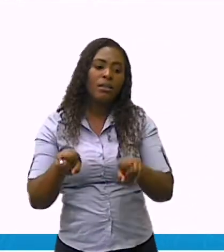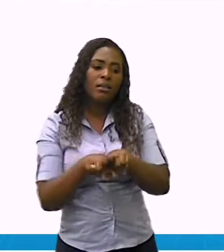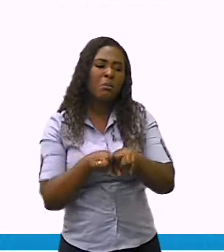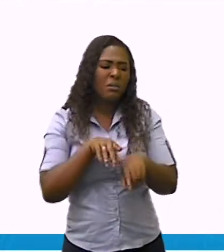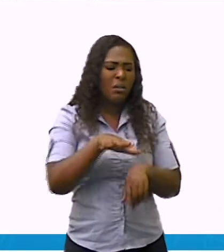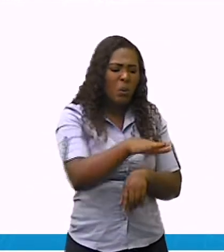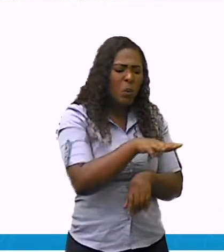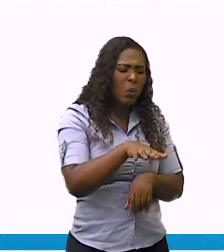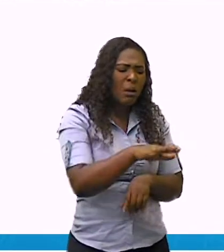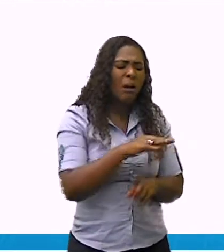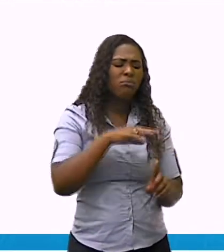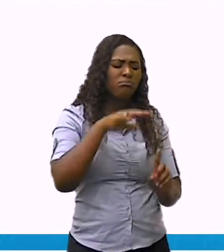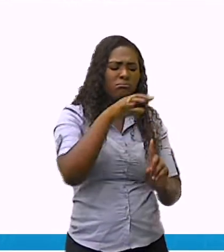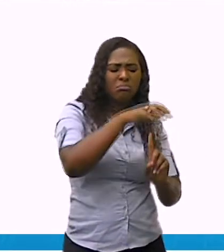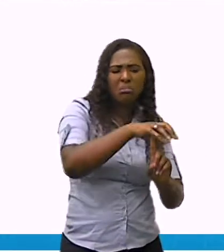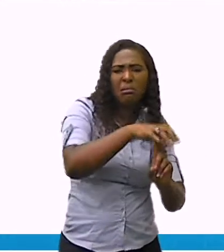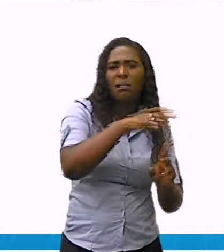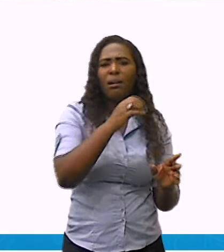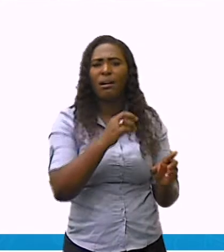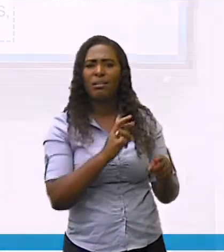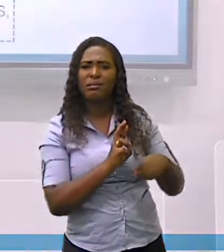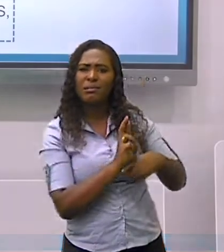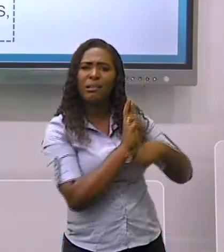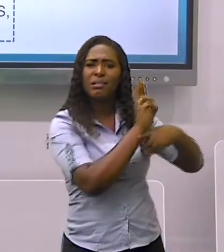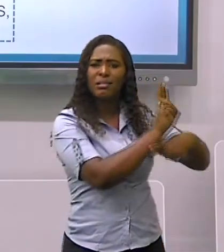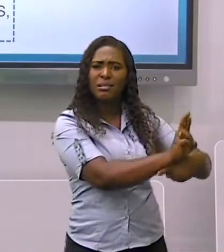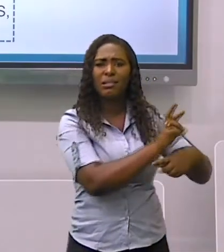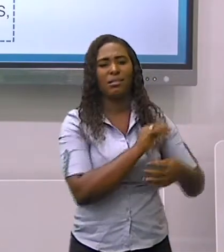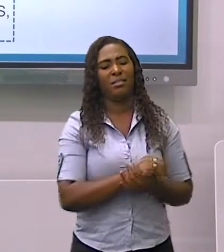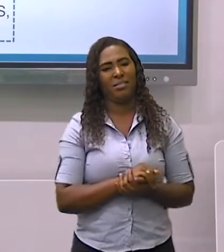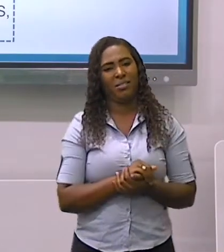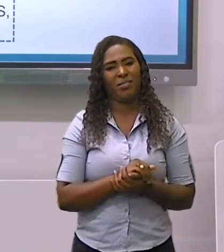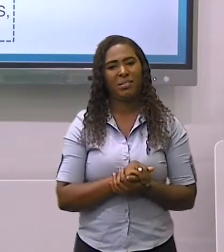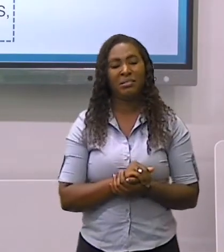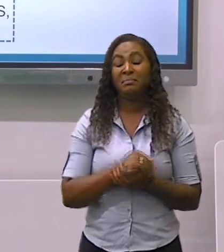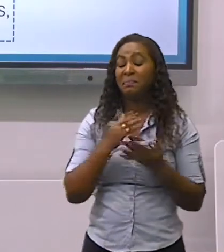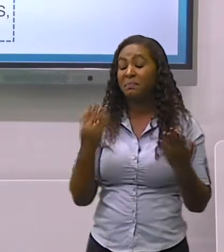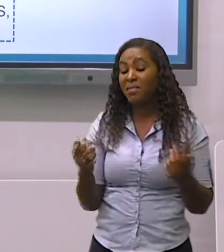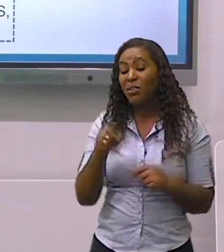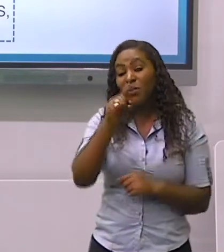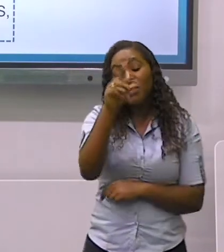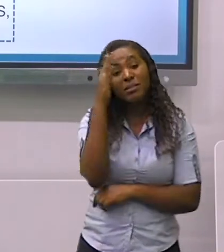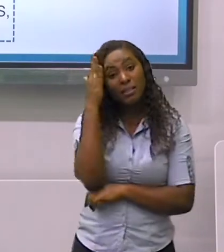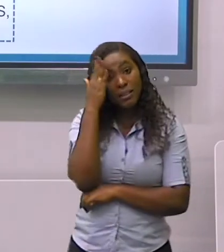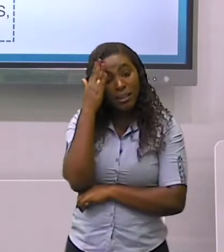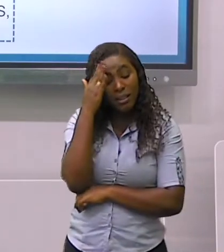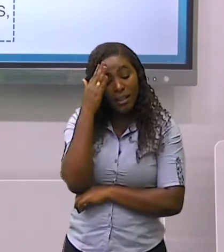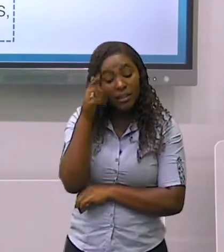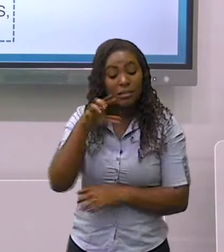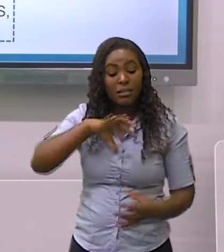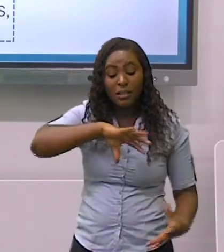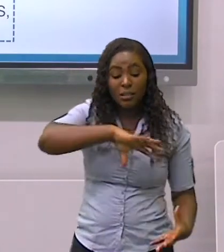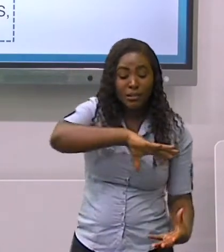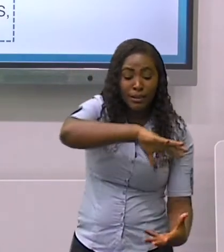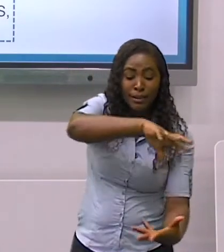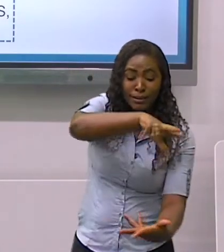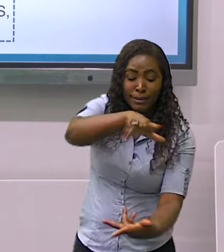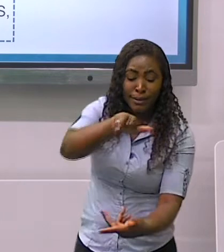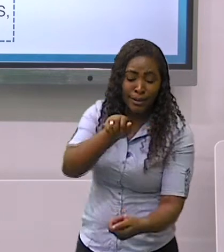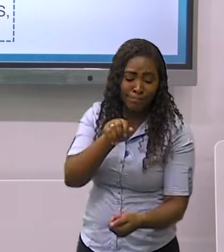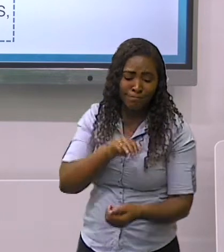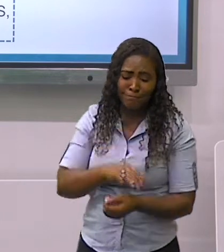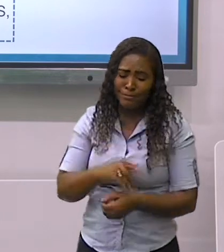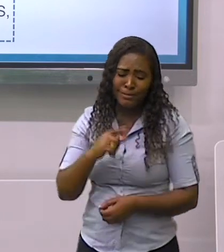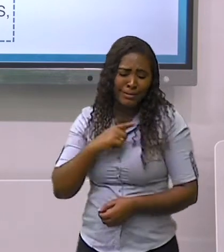sociais. Desta forma, você compreenderá que o planeta Terra possui vários